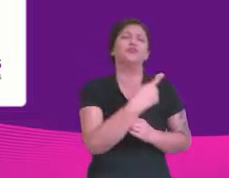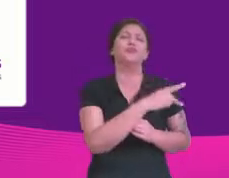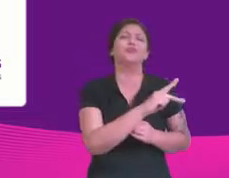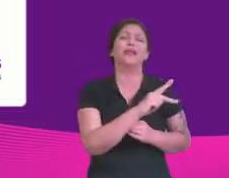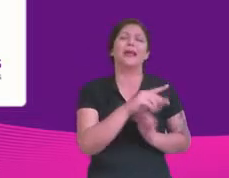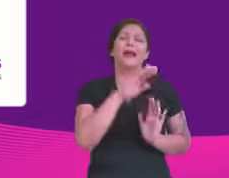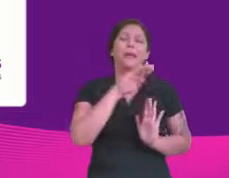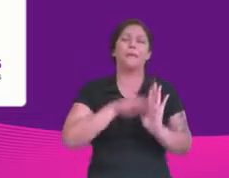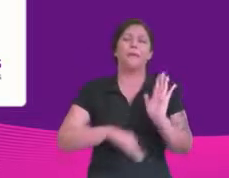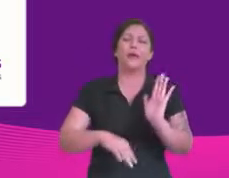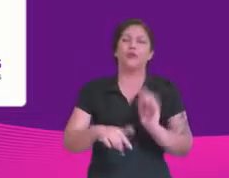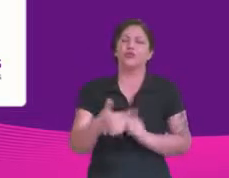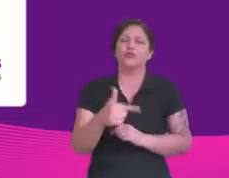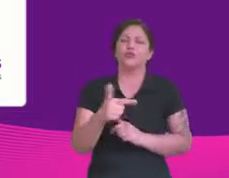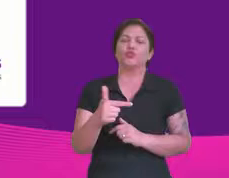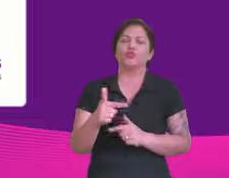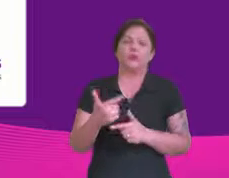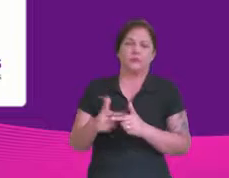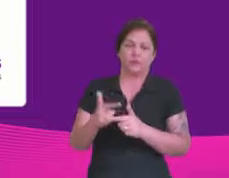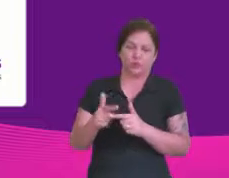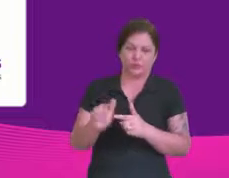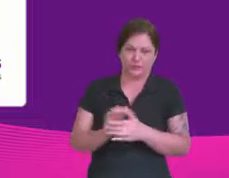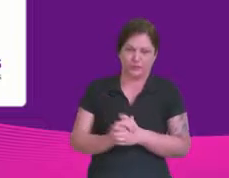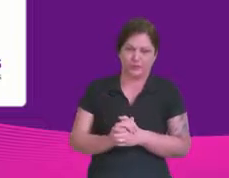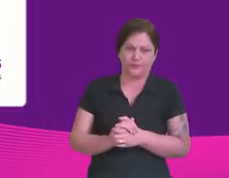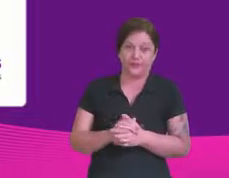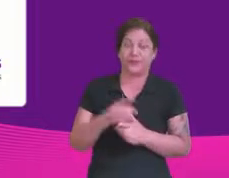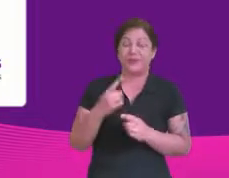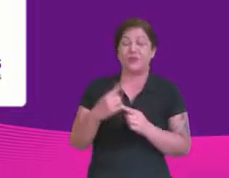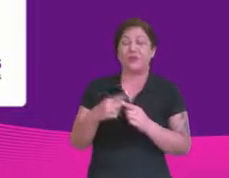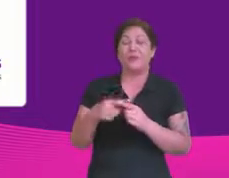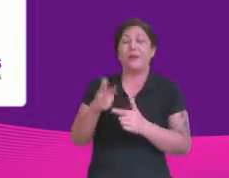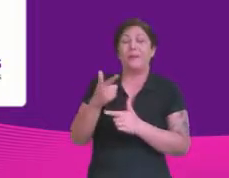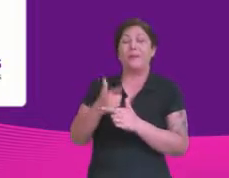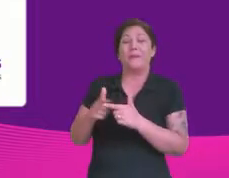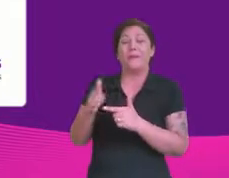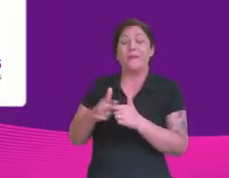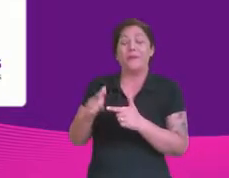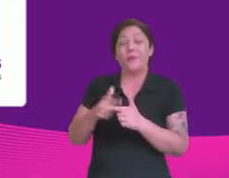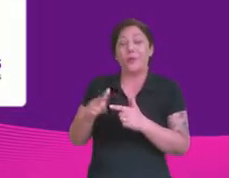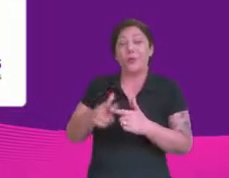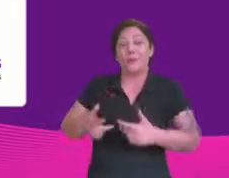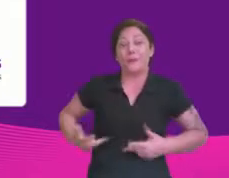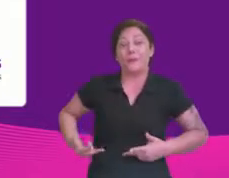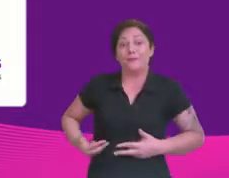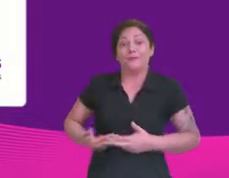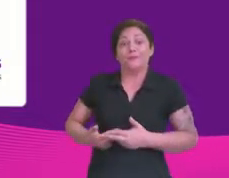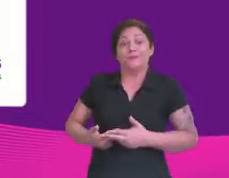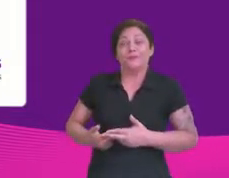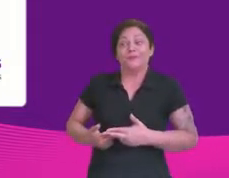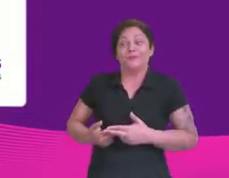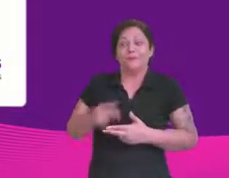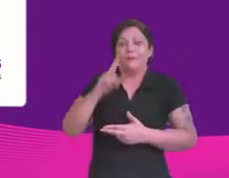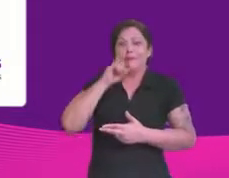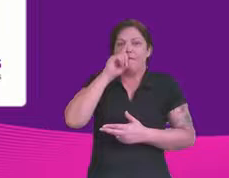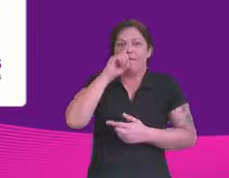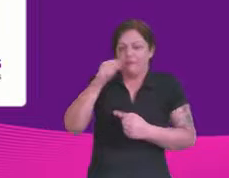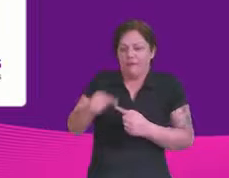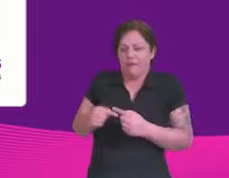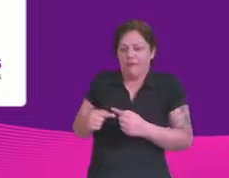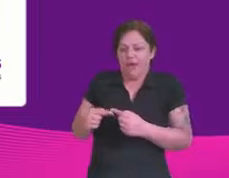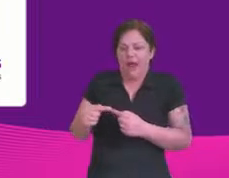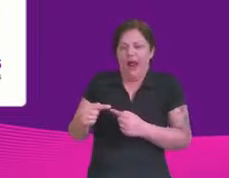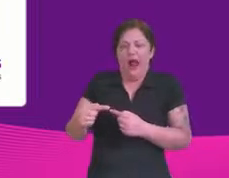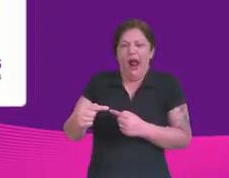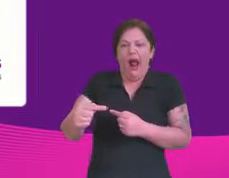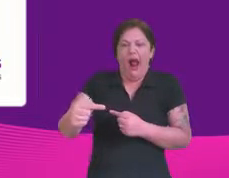né? A questão é a extensão da cirurgia, aumenta o risco, mas em percentual de controle de doença,